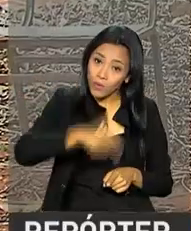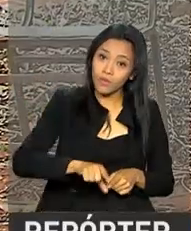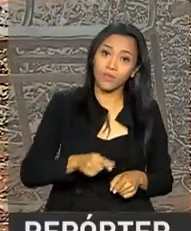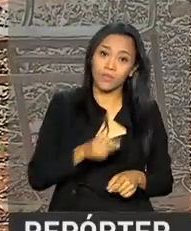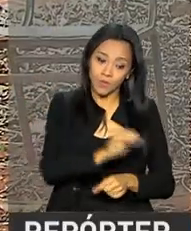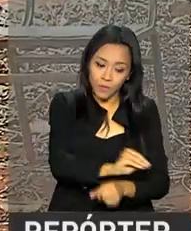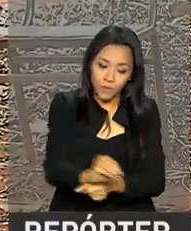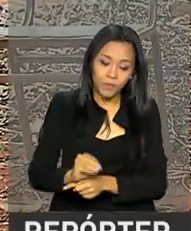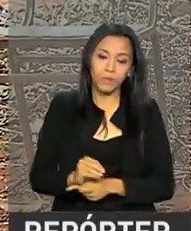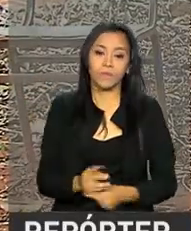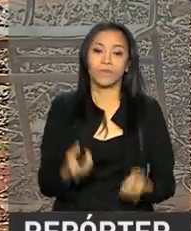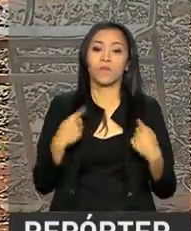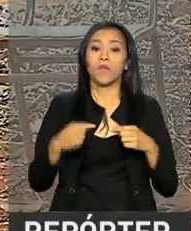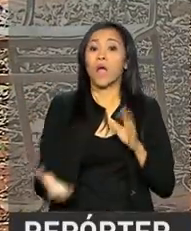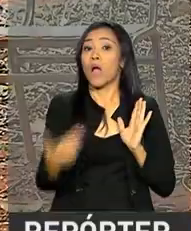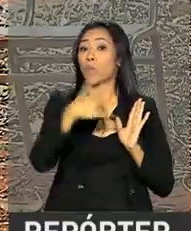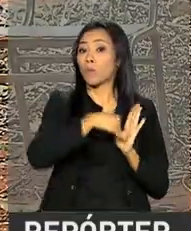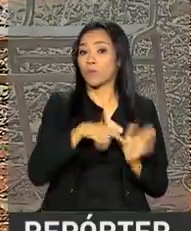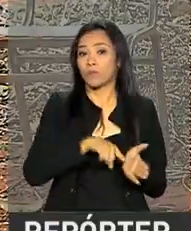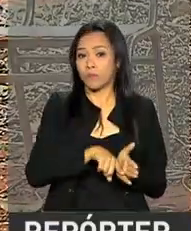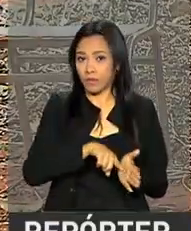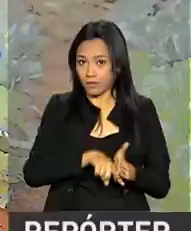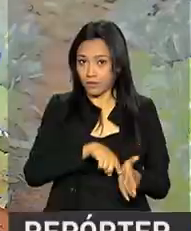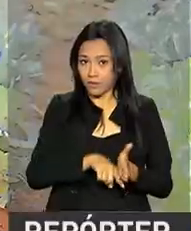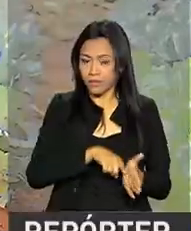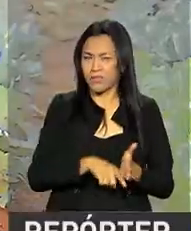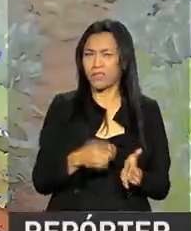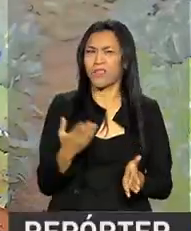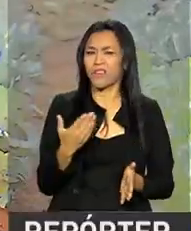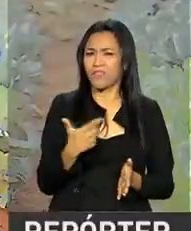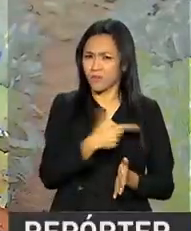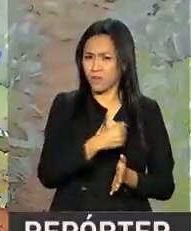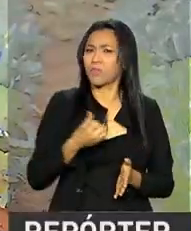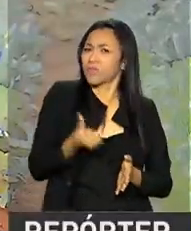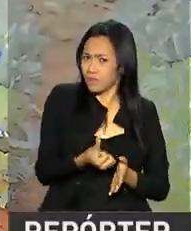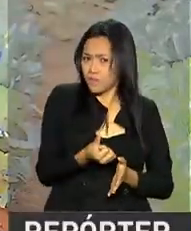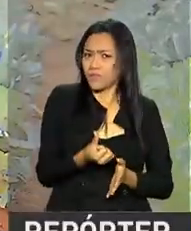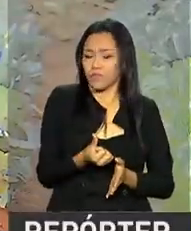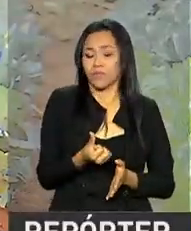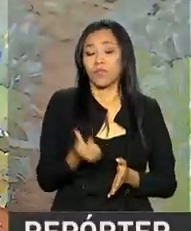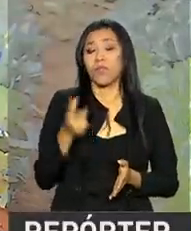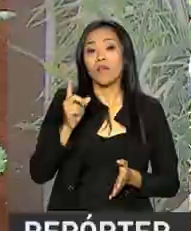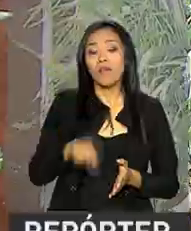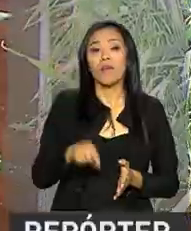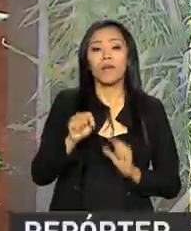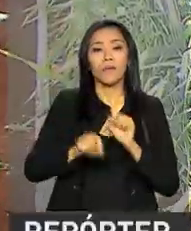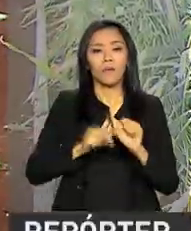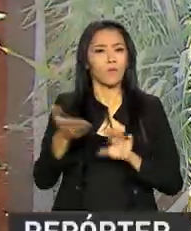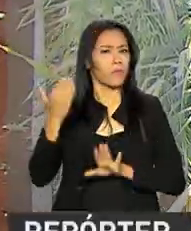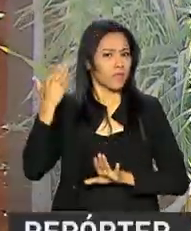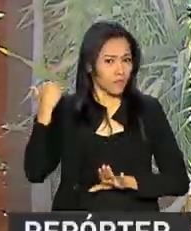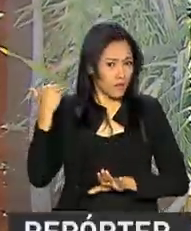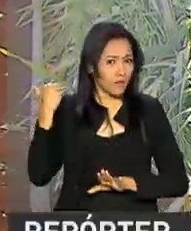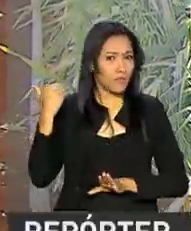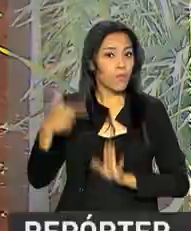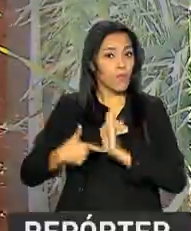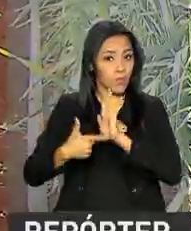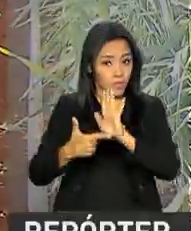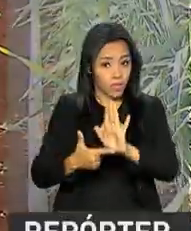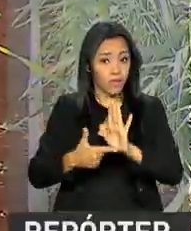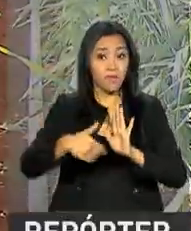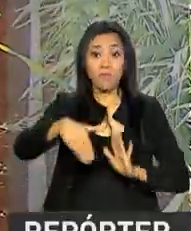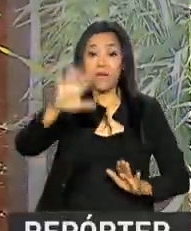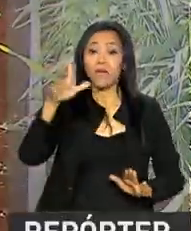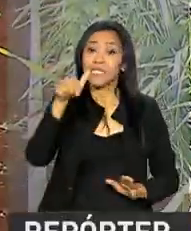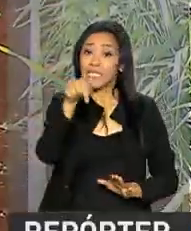o último censo agropecuário concluído no brasil é de 2006 o retrato do campo naquela época mostrou que mais de